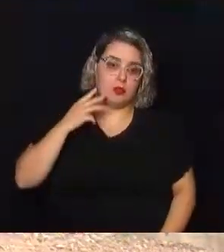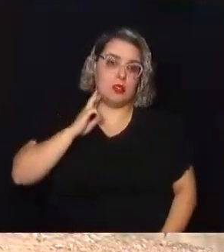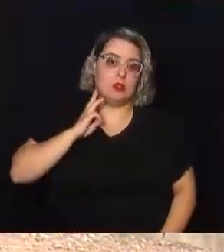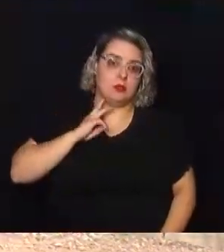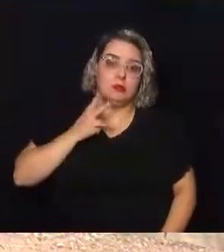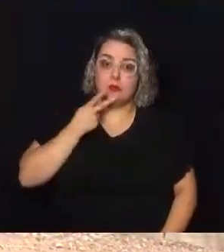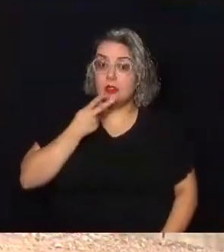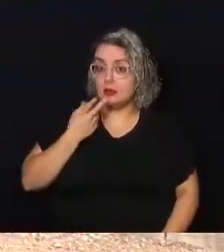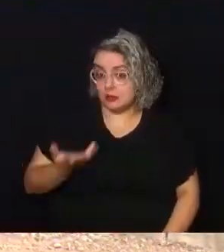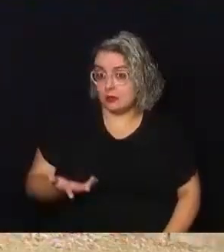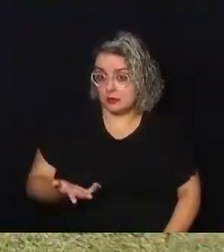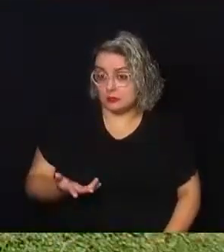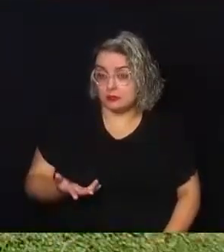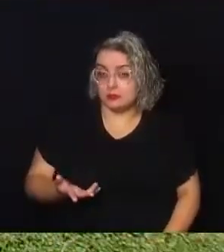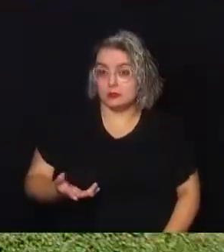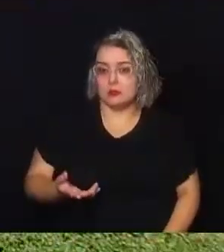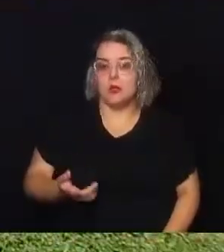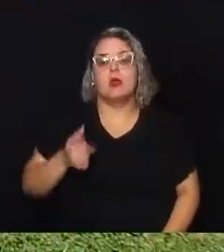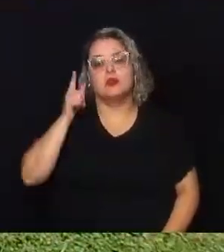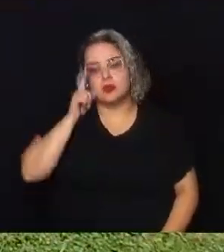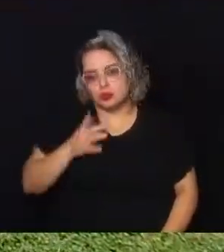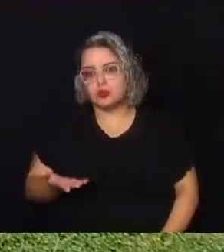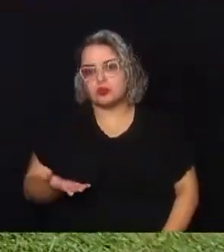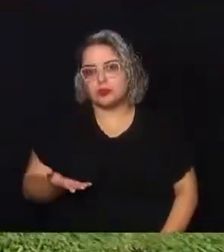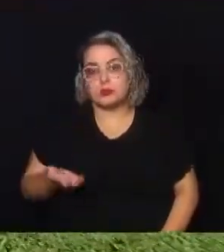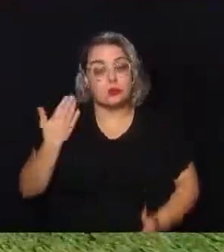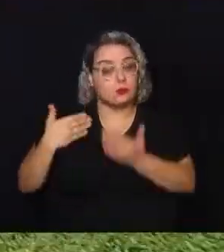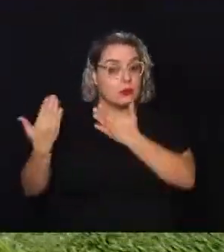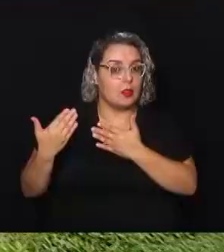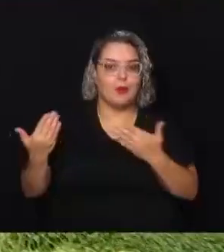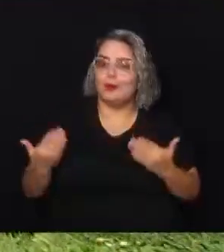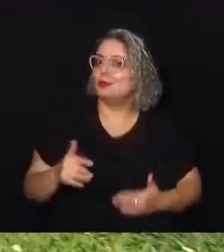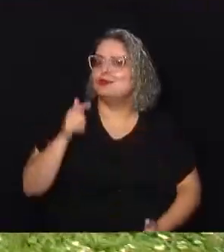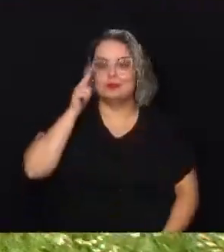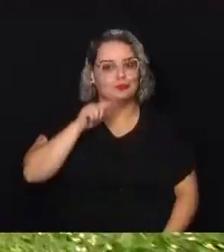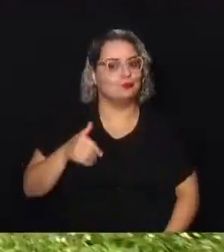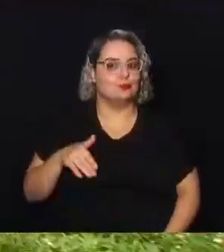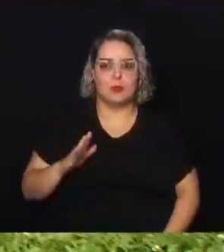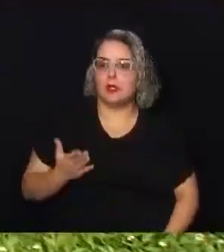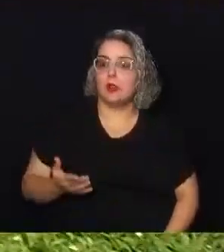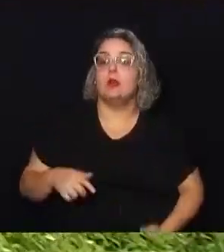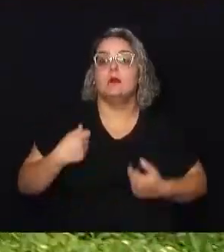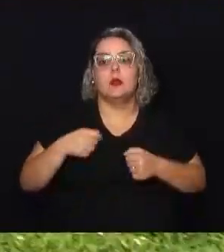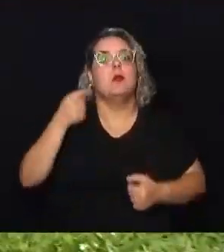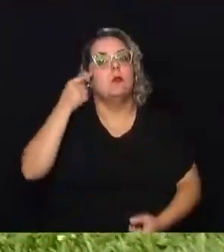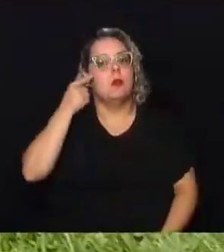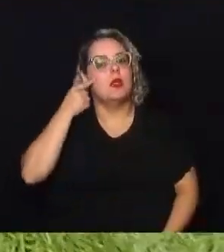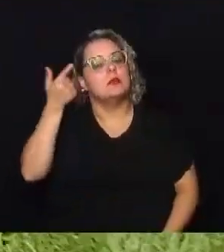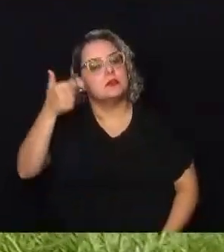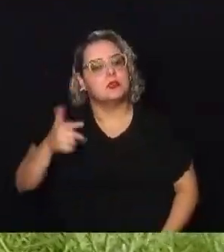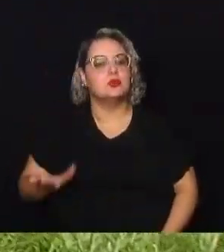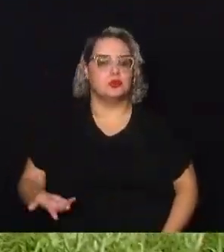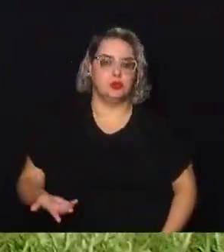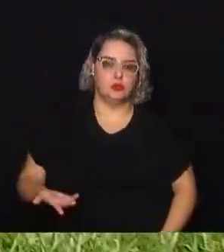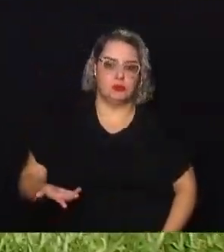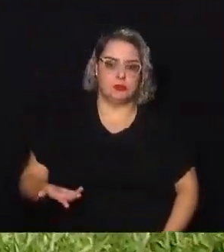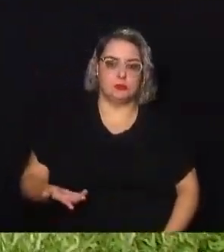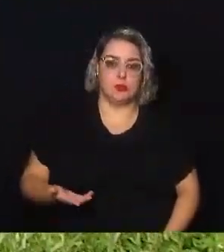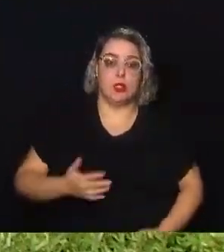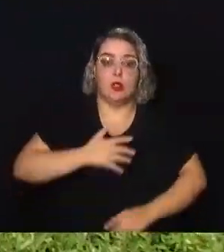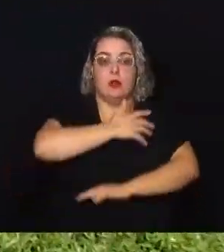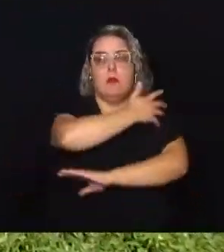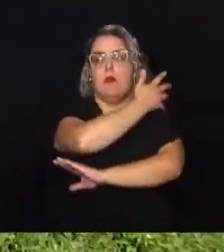ele poderia ela davam conta hoje já não dão mais então nós precisamos repensar isso